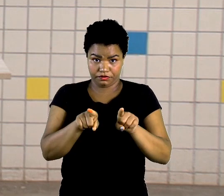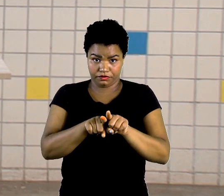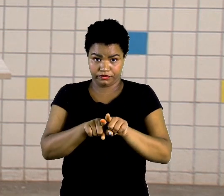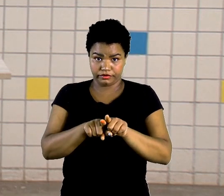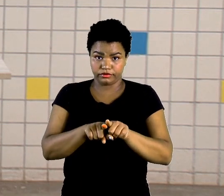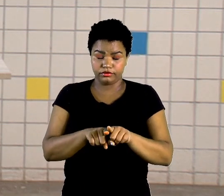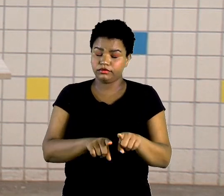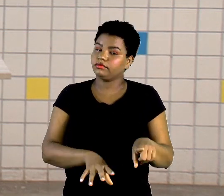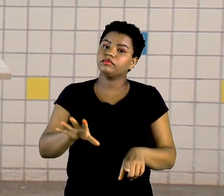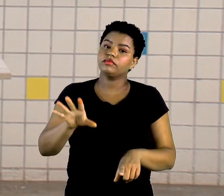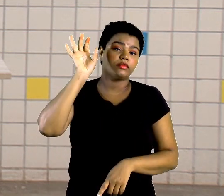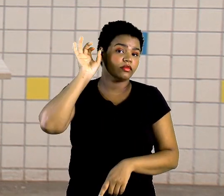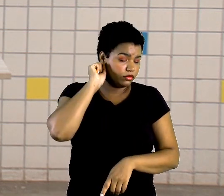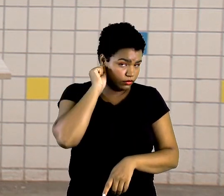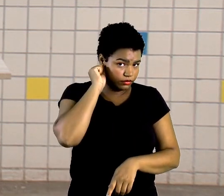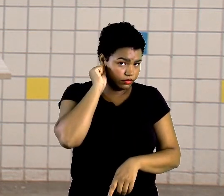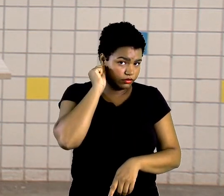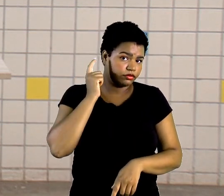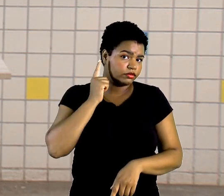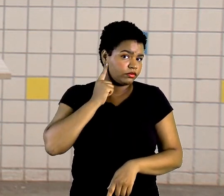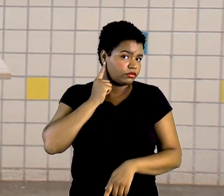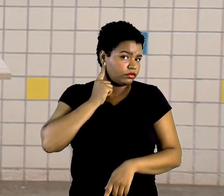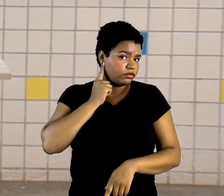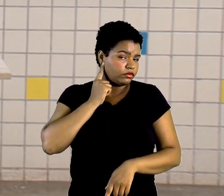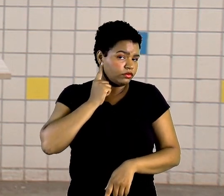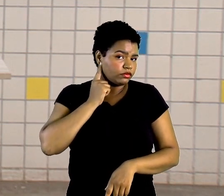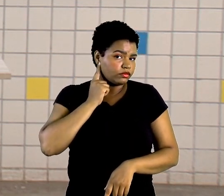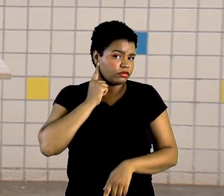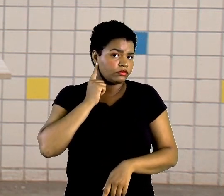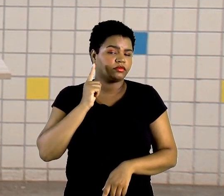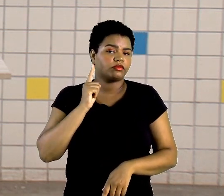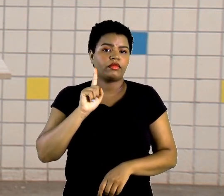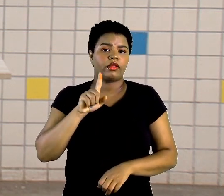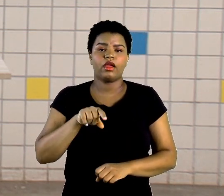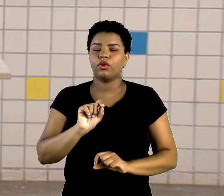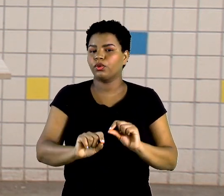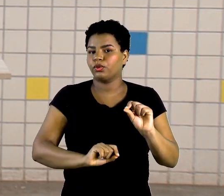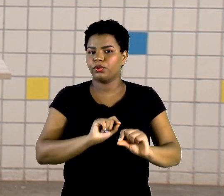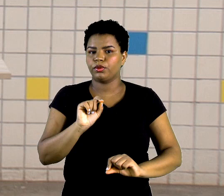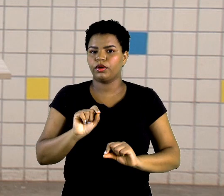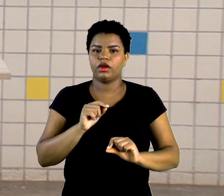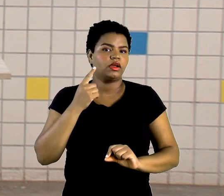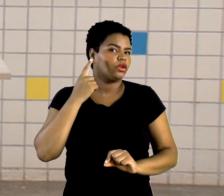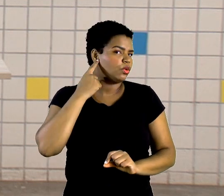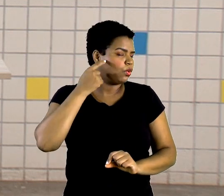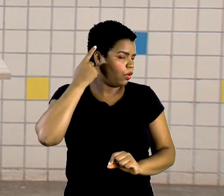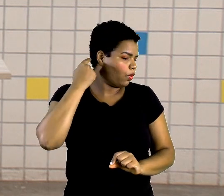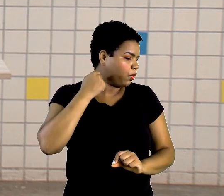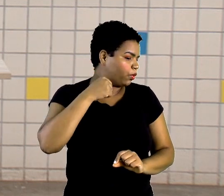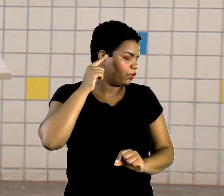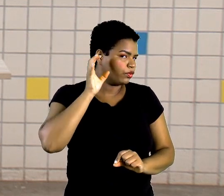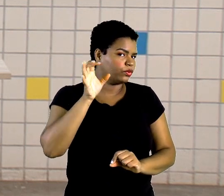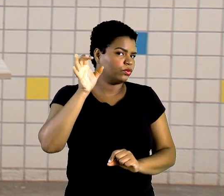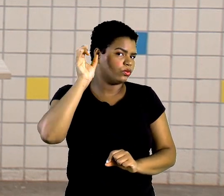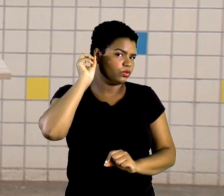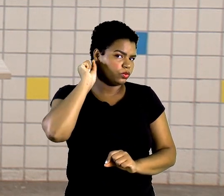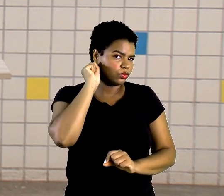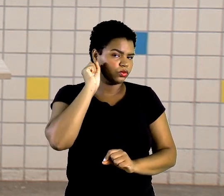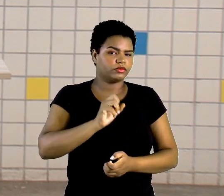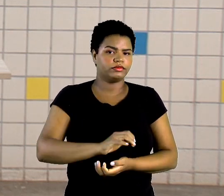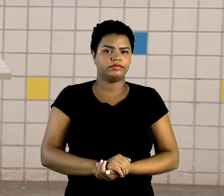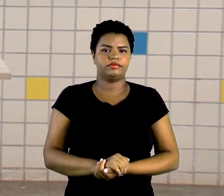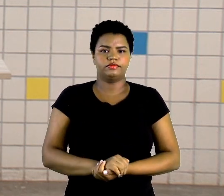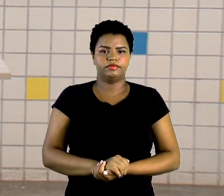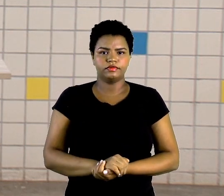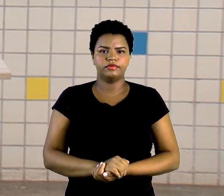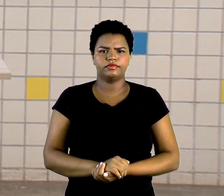a audição, ela é pelo nosso ouvido. Lembra? Antes